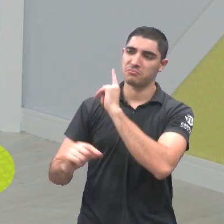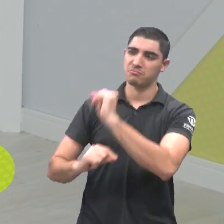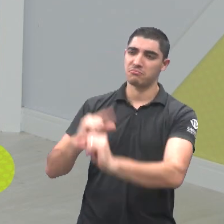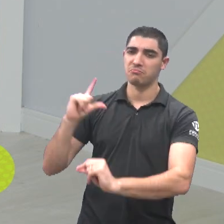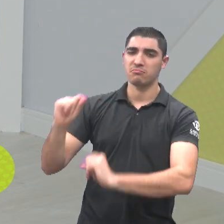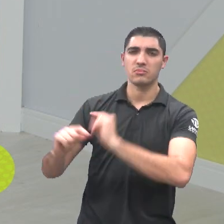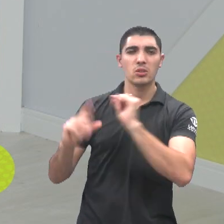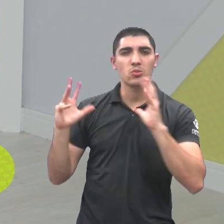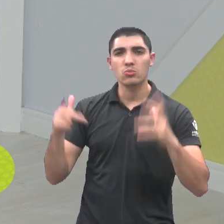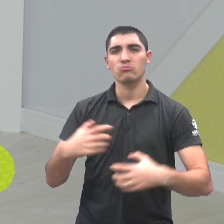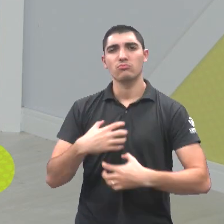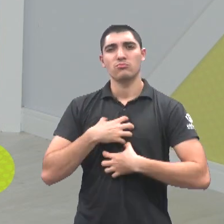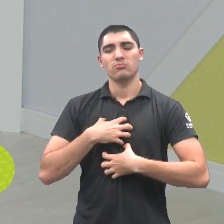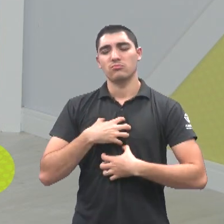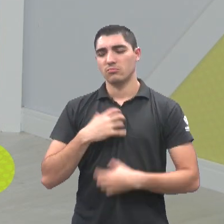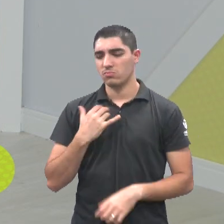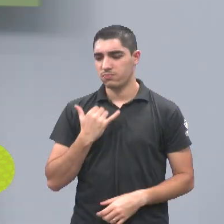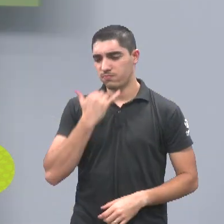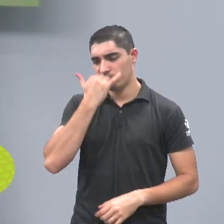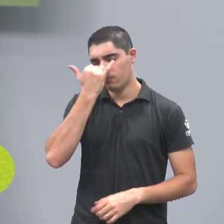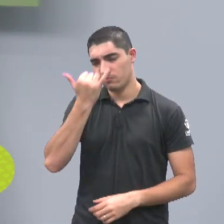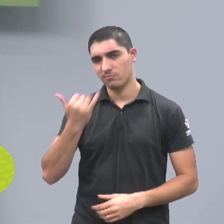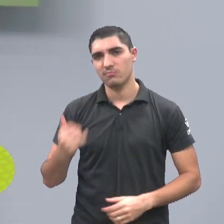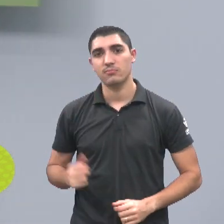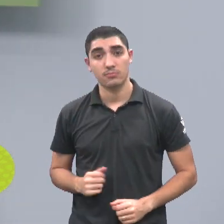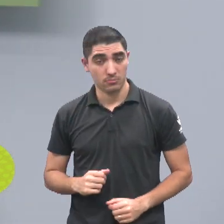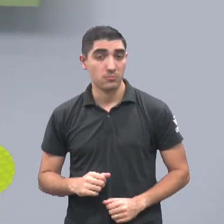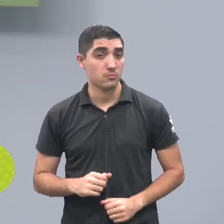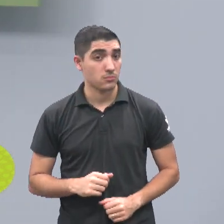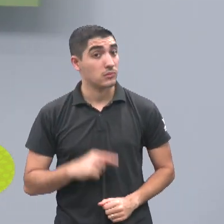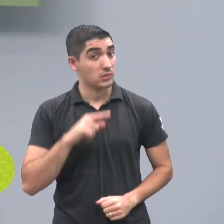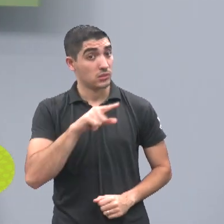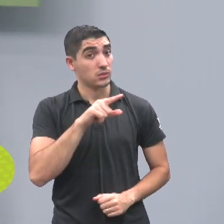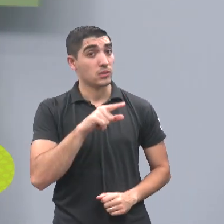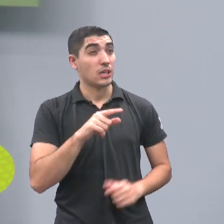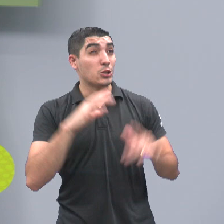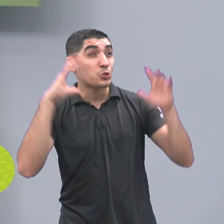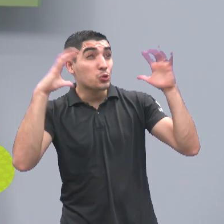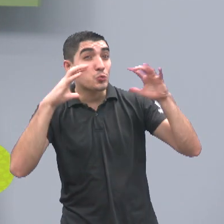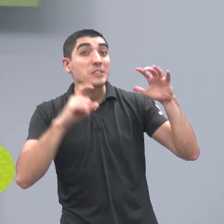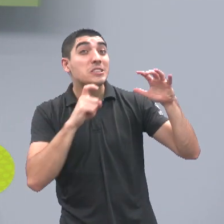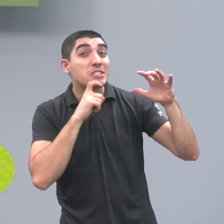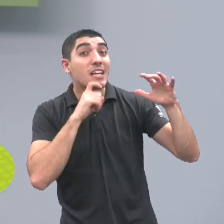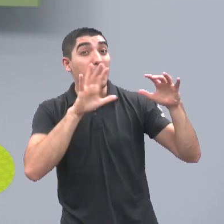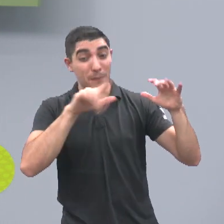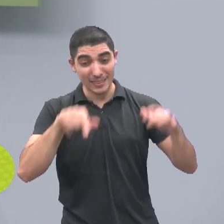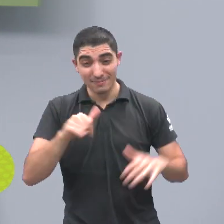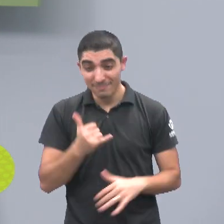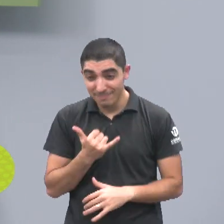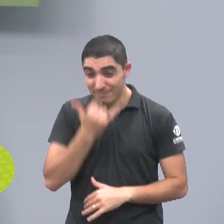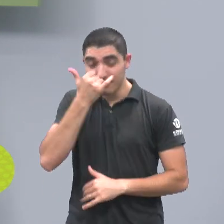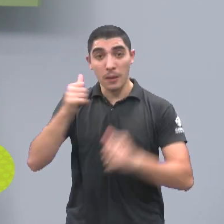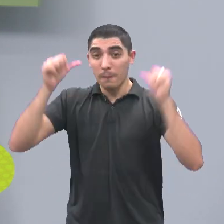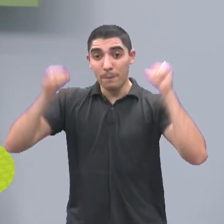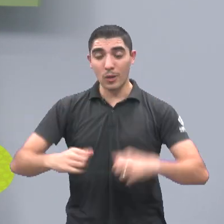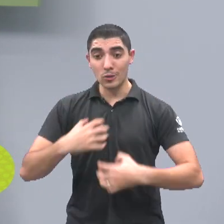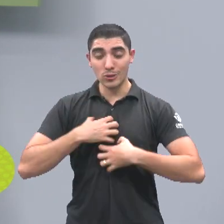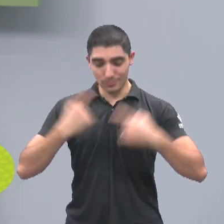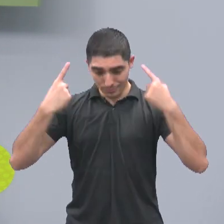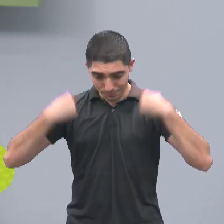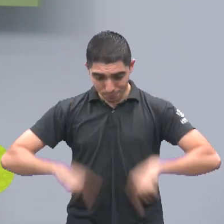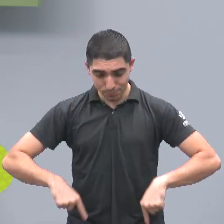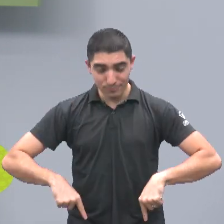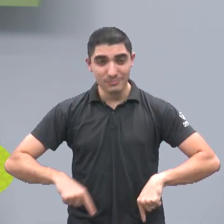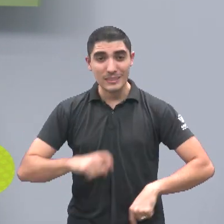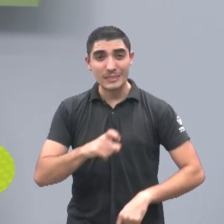esperava uma boa apresentação do São José. Água fria até mais do que a chuva, né, que caiu Exato. forte na tarde de ontem. Acho que o São José, eu